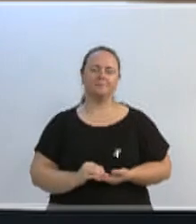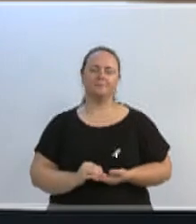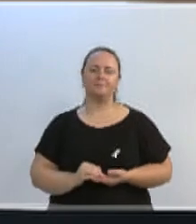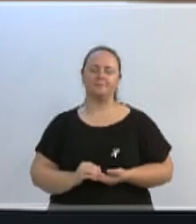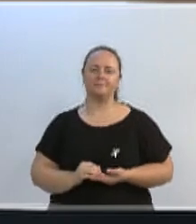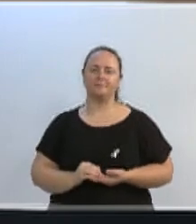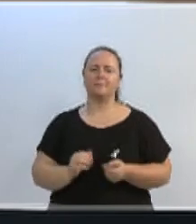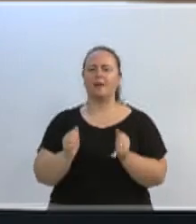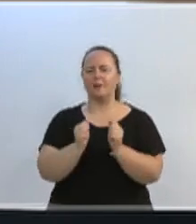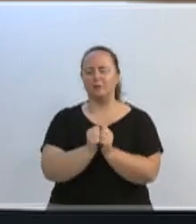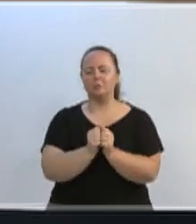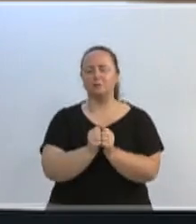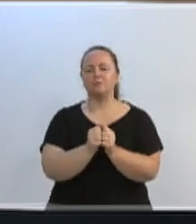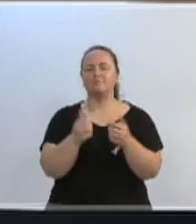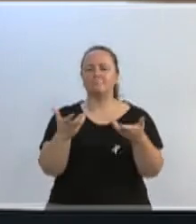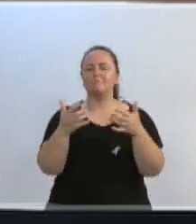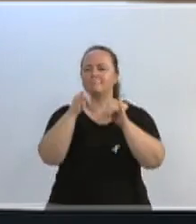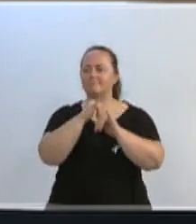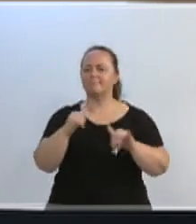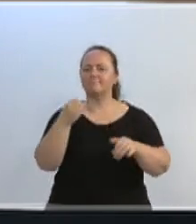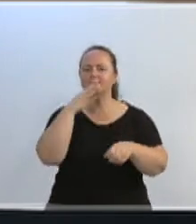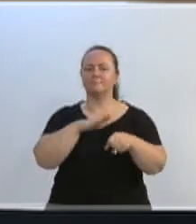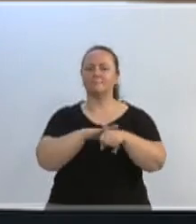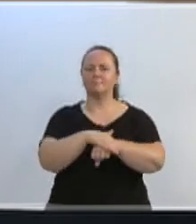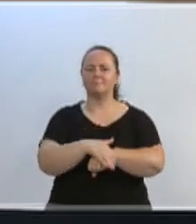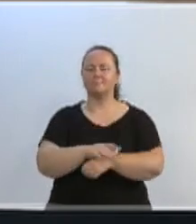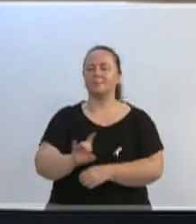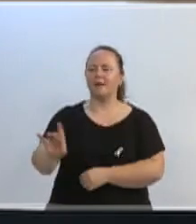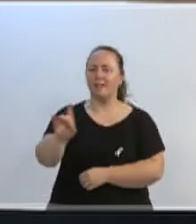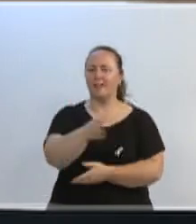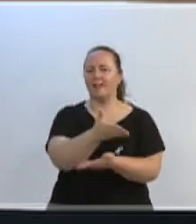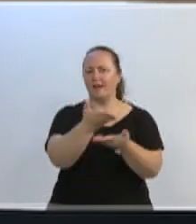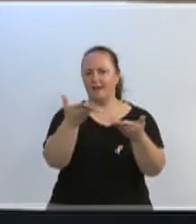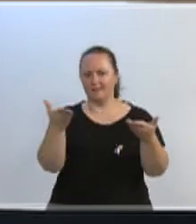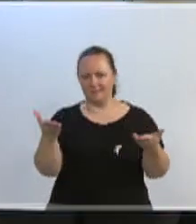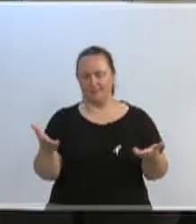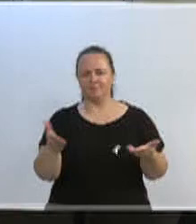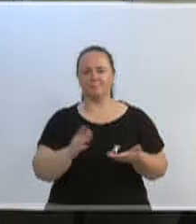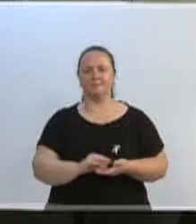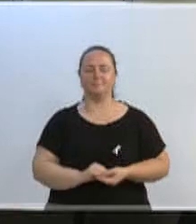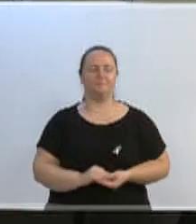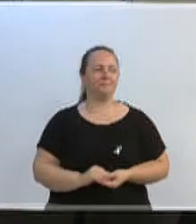e juntos desejamos uma boa noite a todos vocês. Muito obrigado pela companhia.